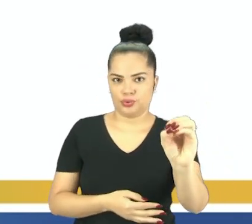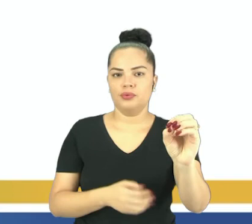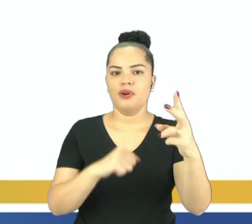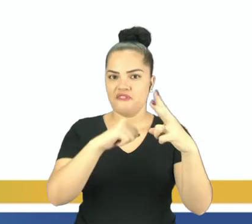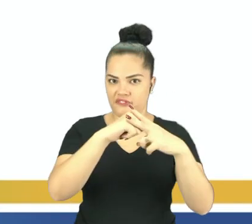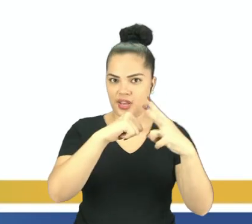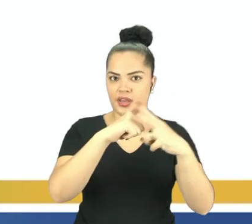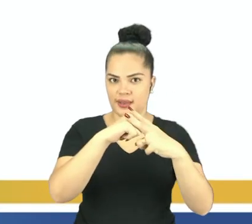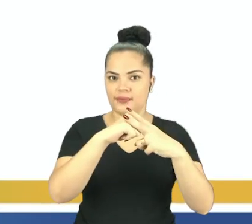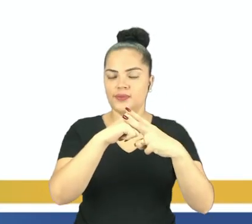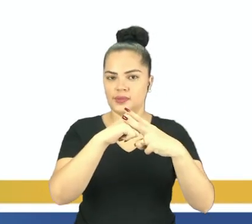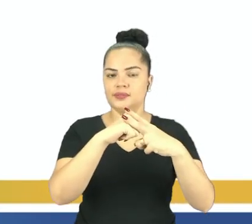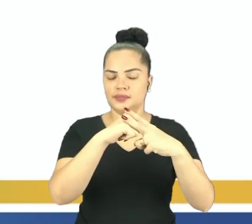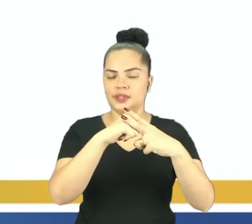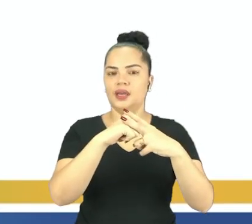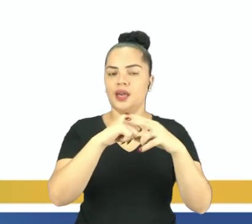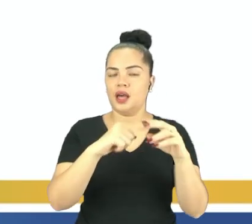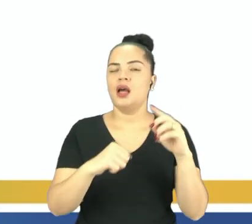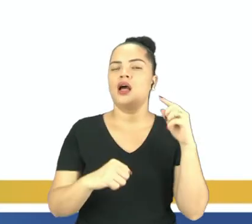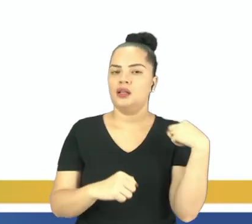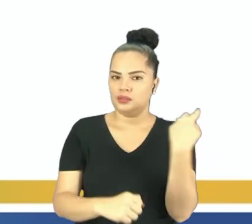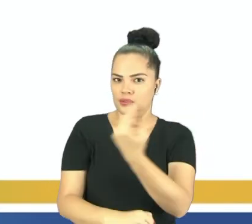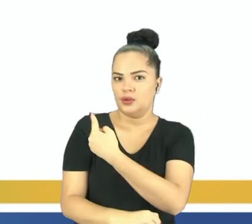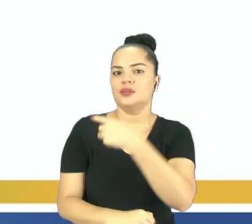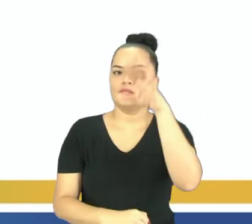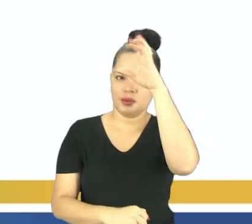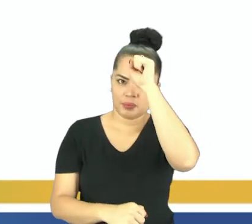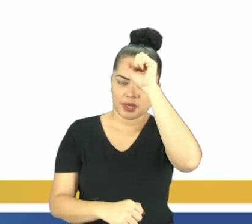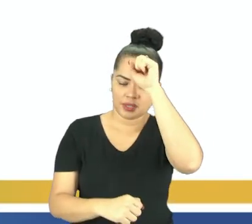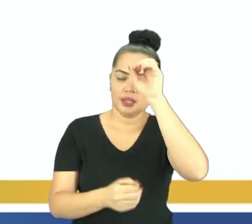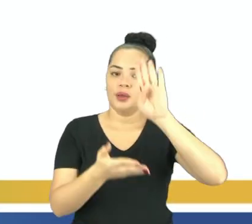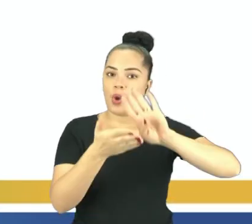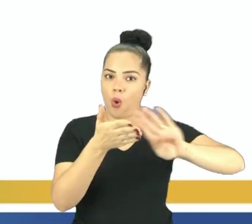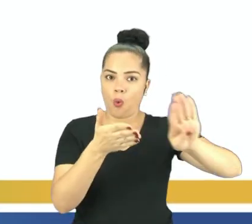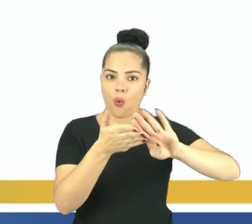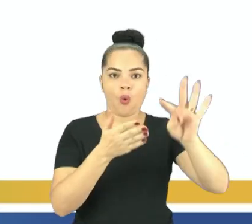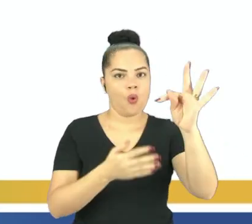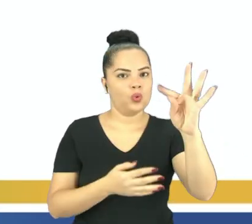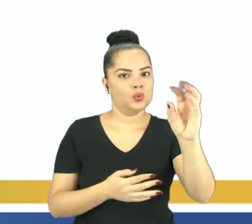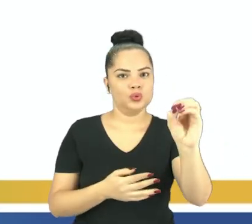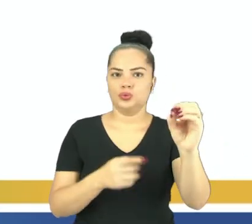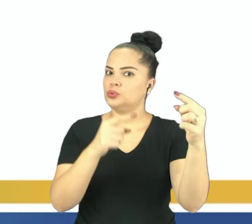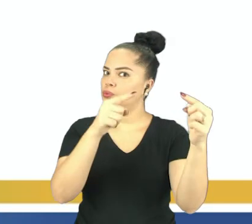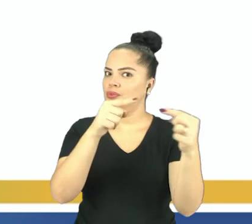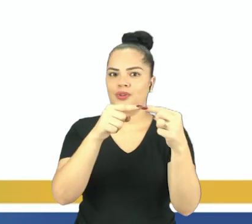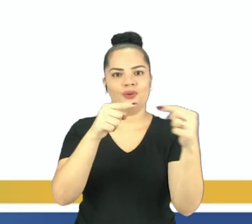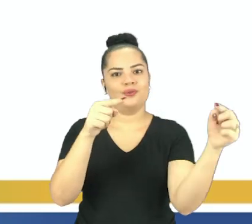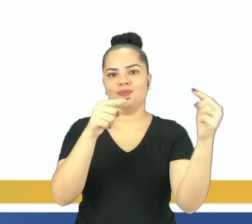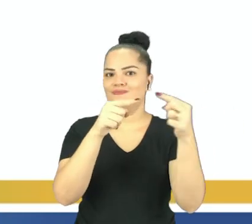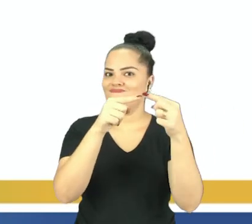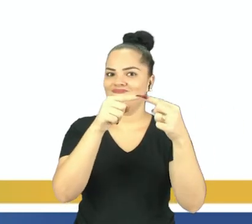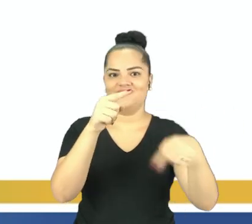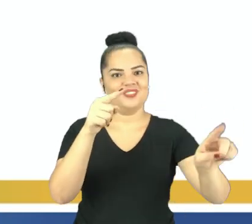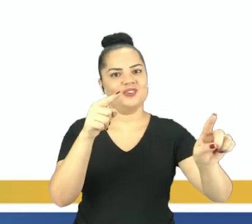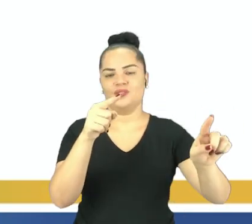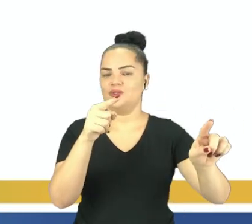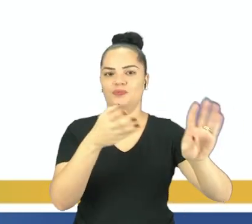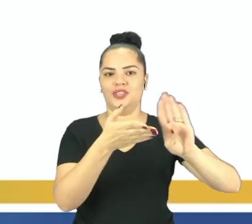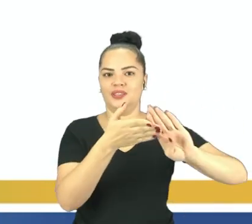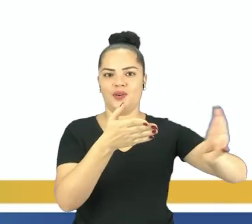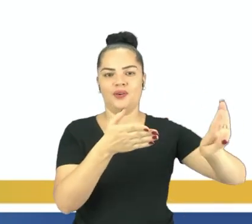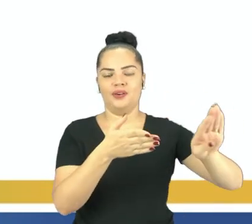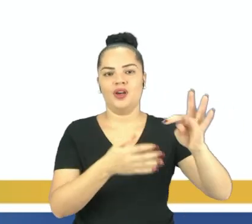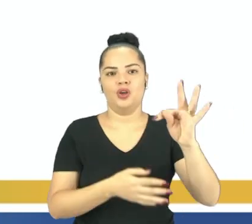na forma base, né? Porque nós vimos nas regras do imperativo que ele não pode ser acompanhado do to. Então, eu apenas eliminei o to e